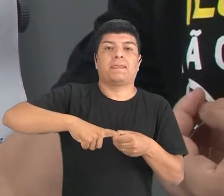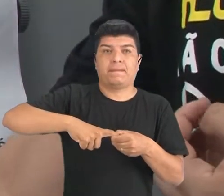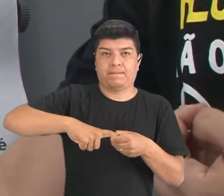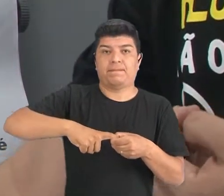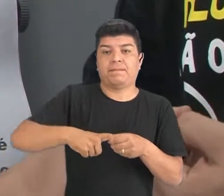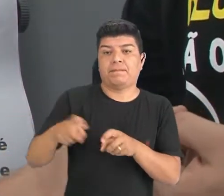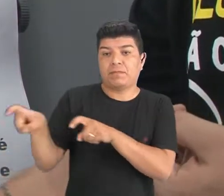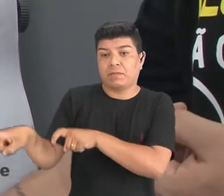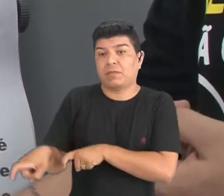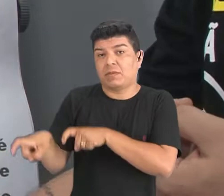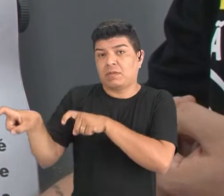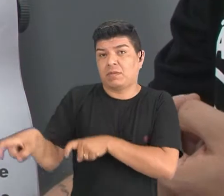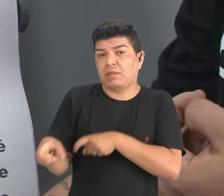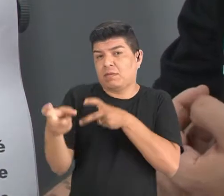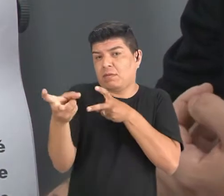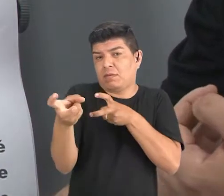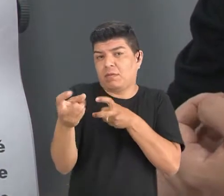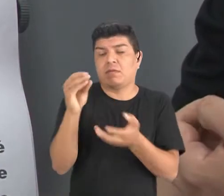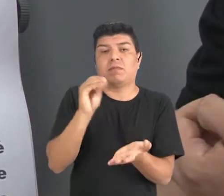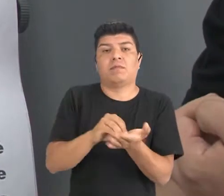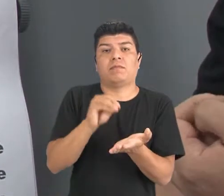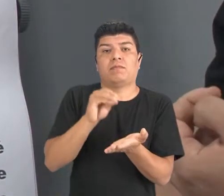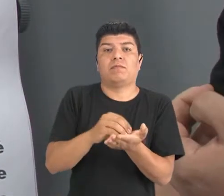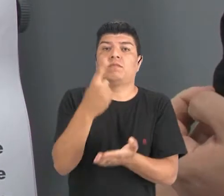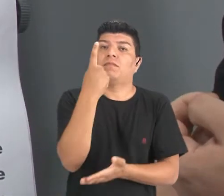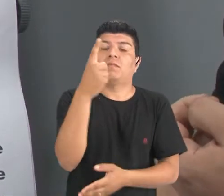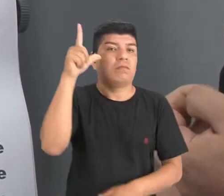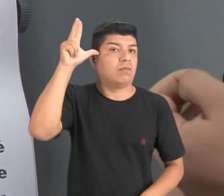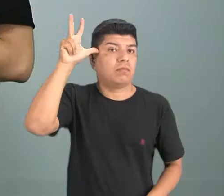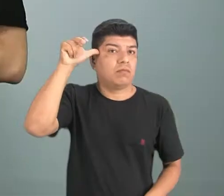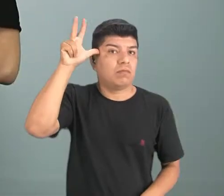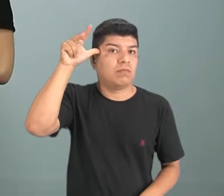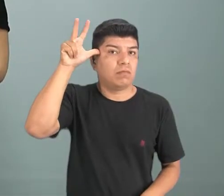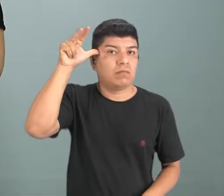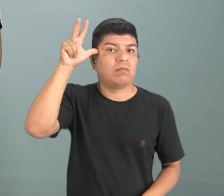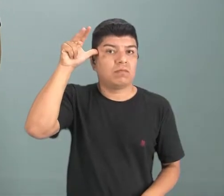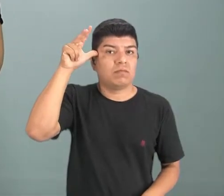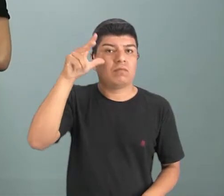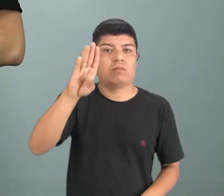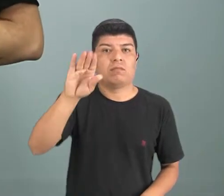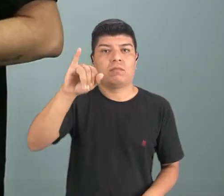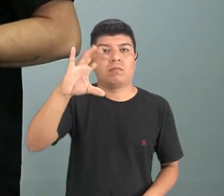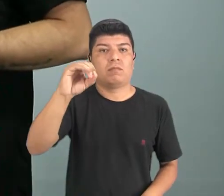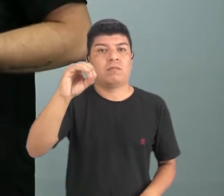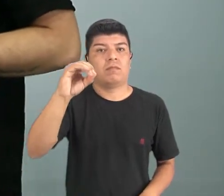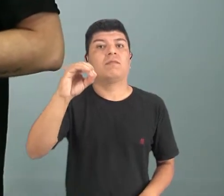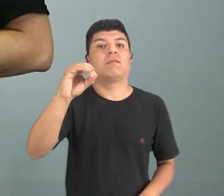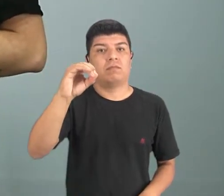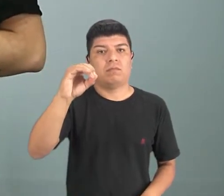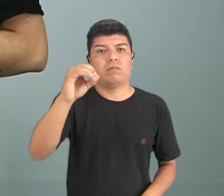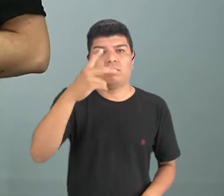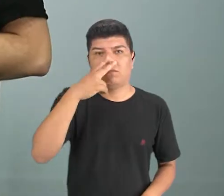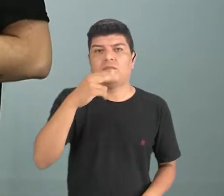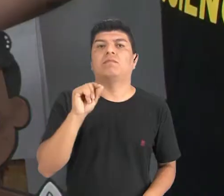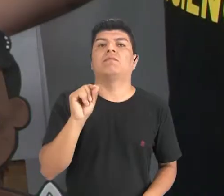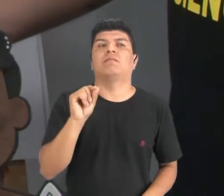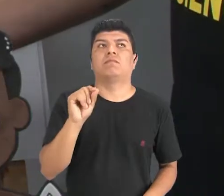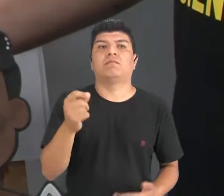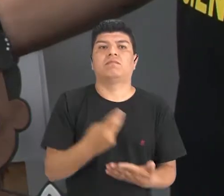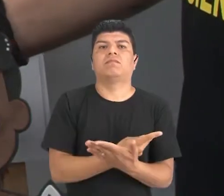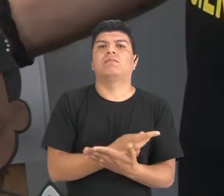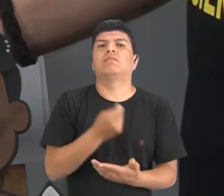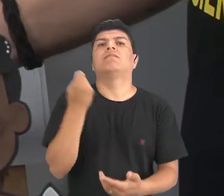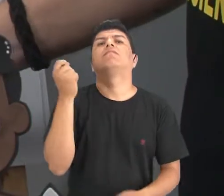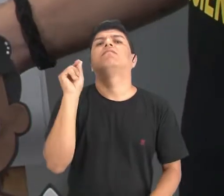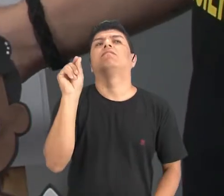fazendeiro percebeu que faltava um cavalo, o baio. Como castigo, o